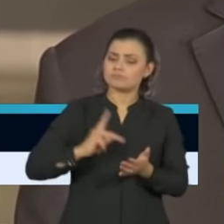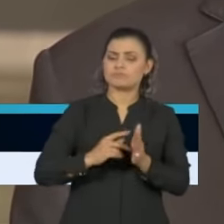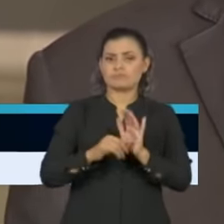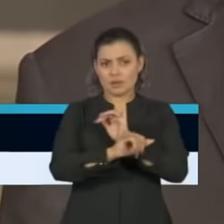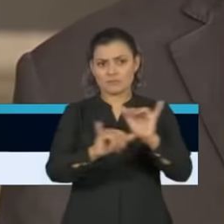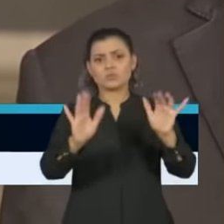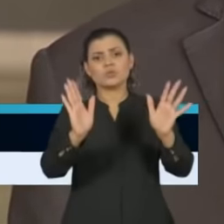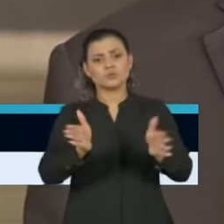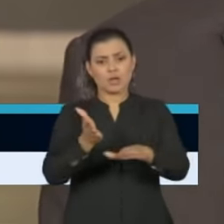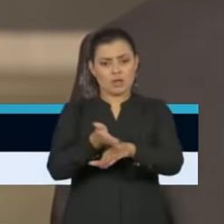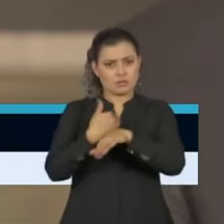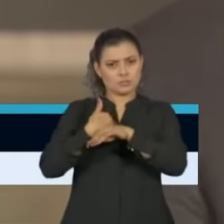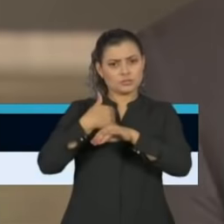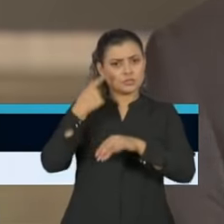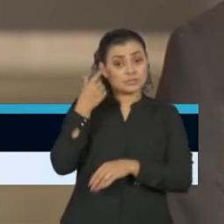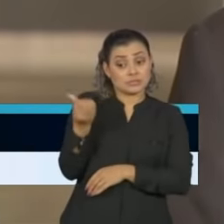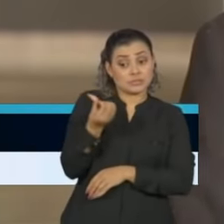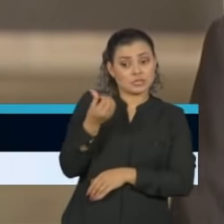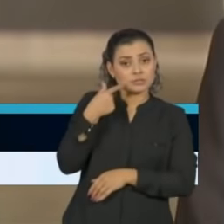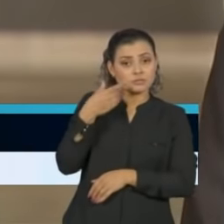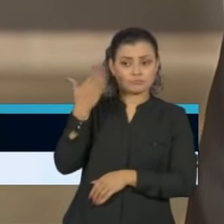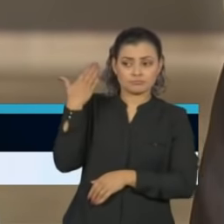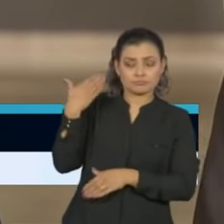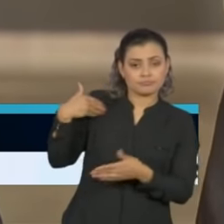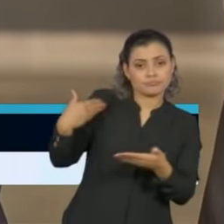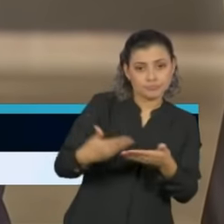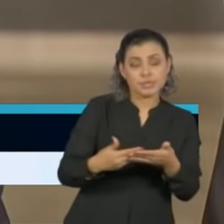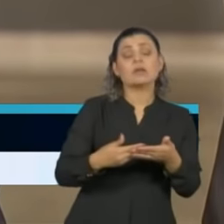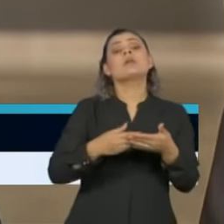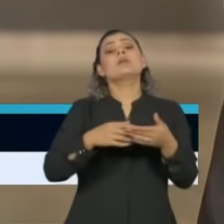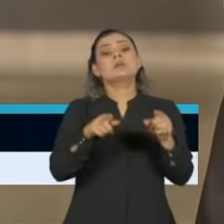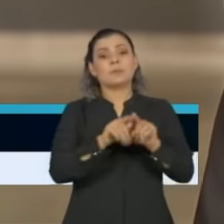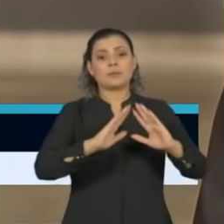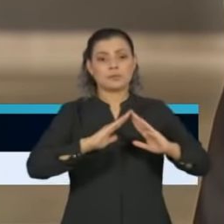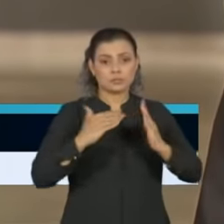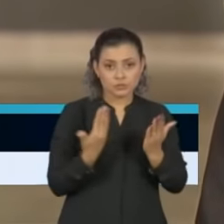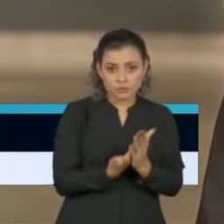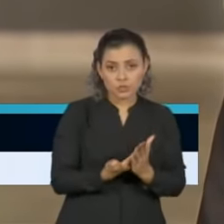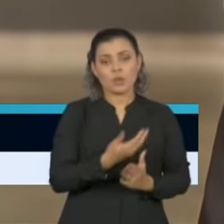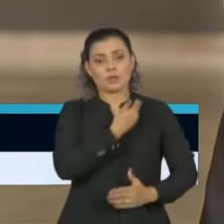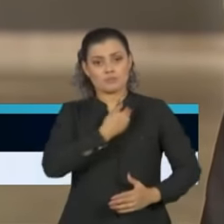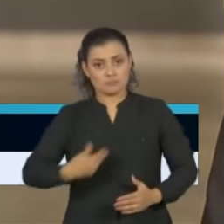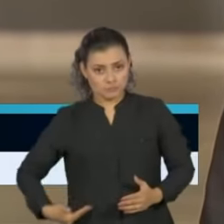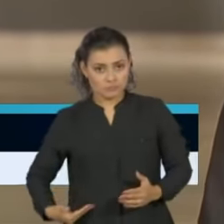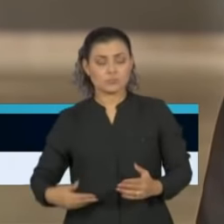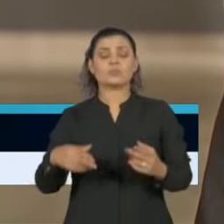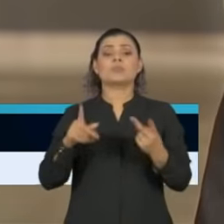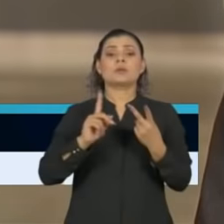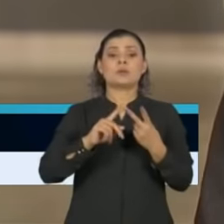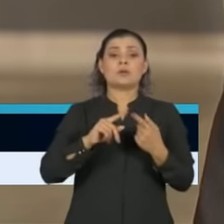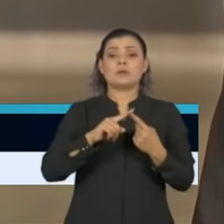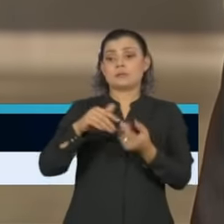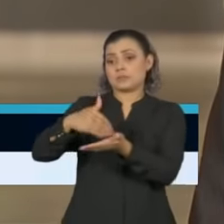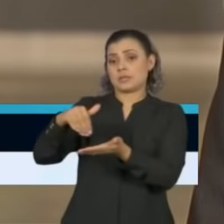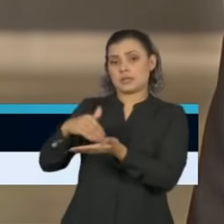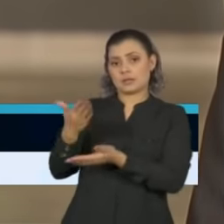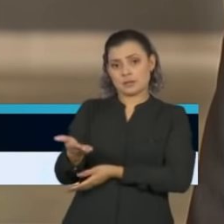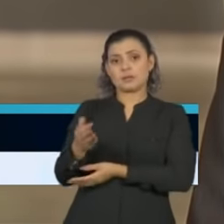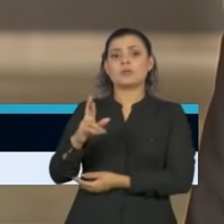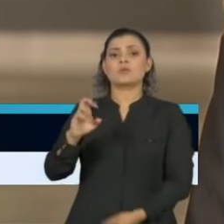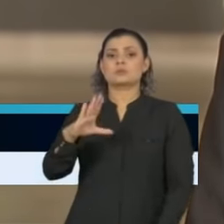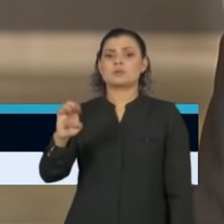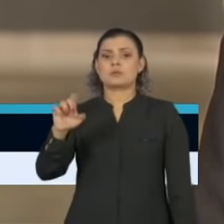já tínhamos anunciado na última sexta-feira, o fechamento gradual das escolas estaduais. Aqui está presente o secretário Rocieli